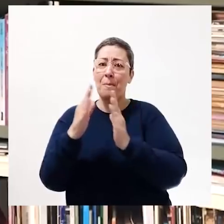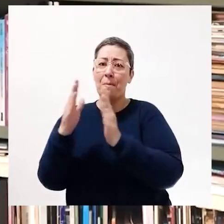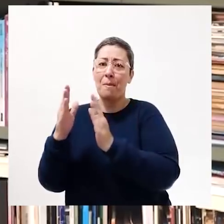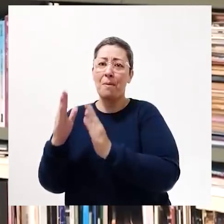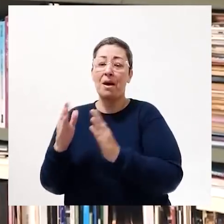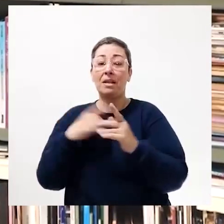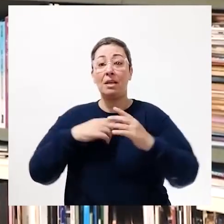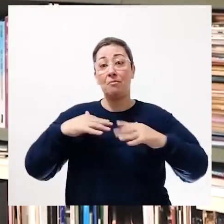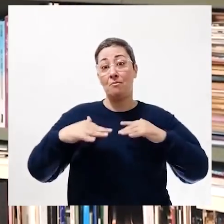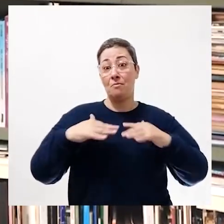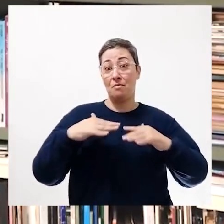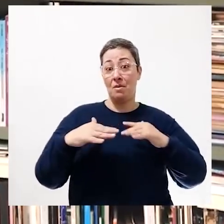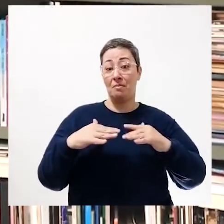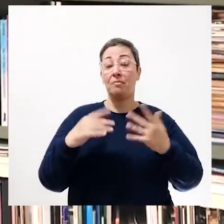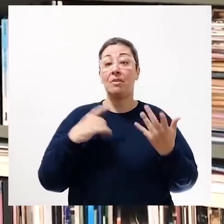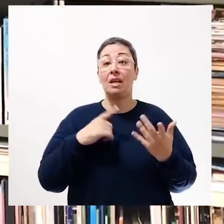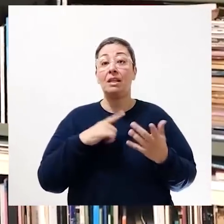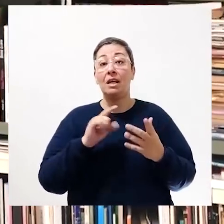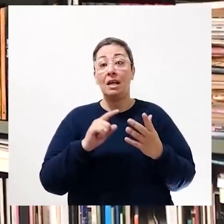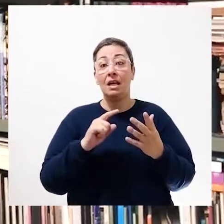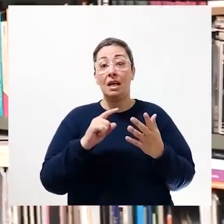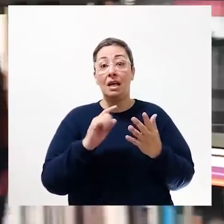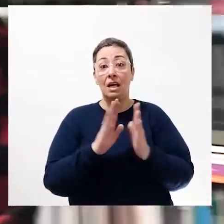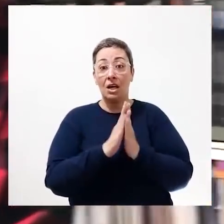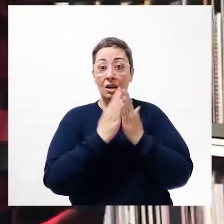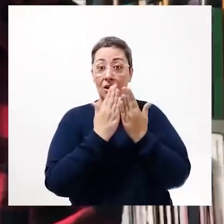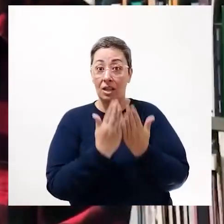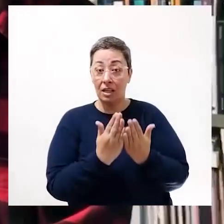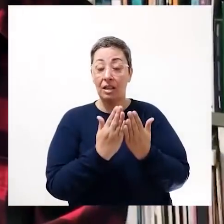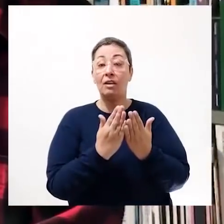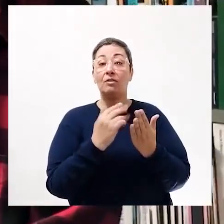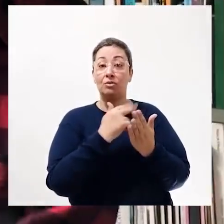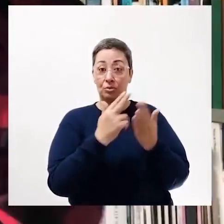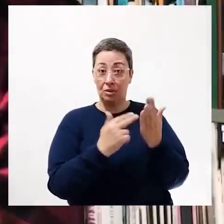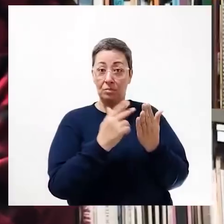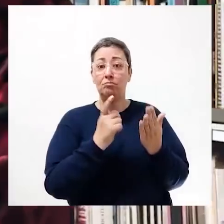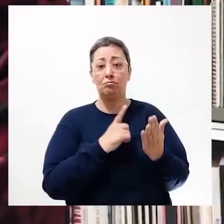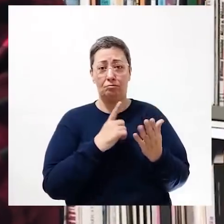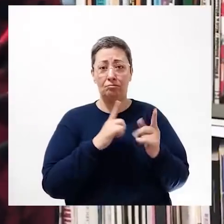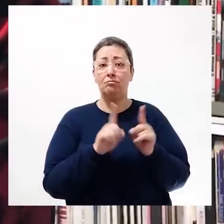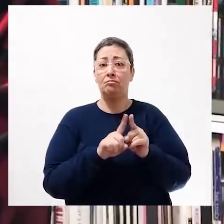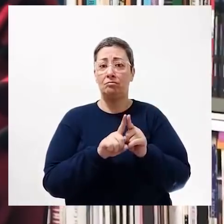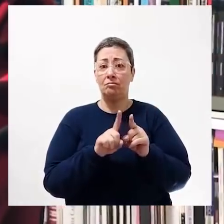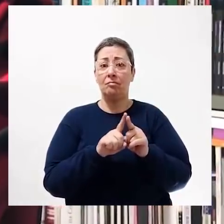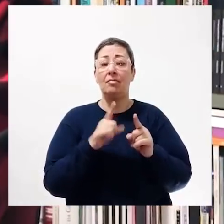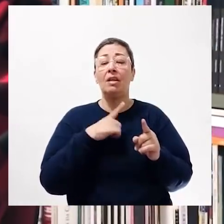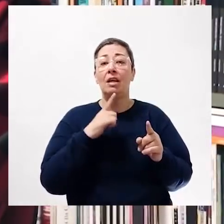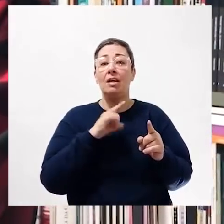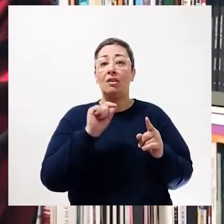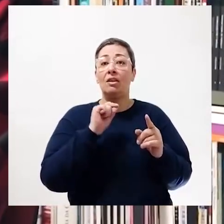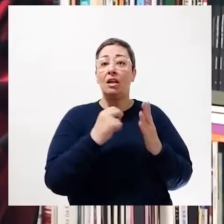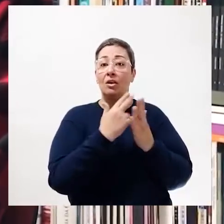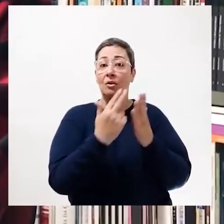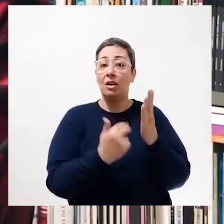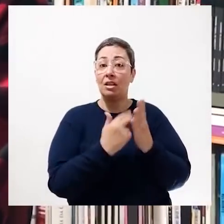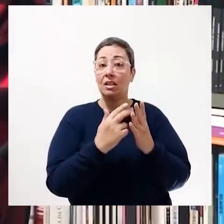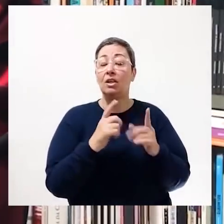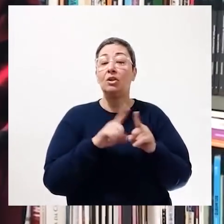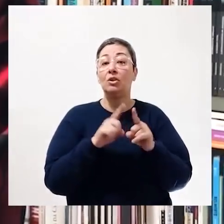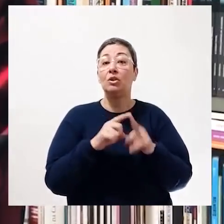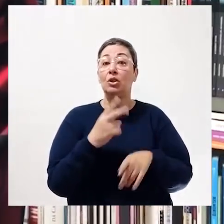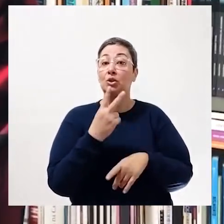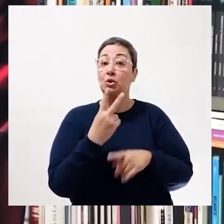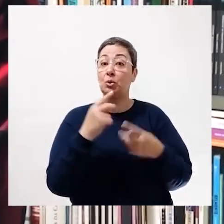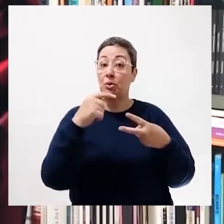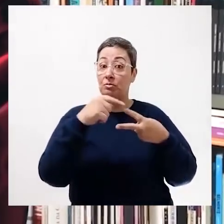é uma coisa de movimento. Eu tenho um livro de quadrinhos também, tá? E o quadrinhos tem duas coisas assim